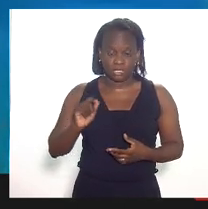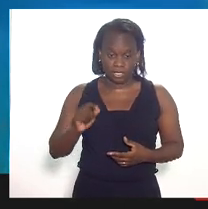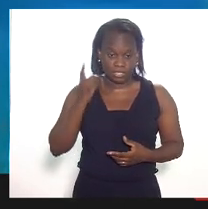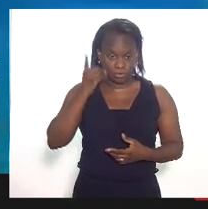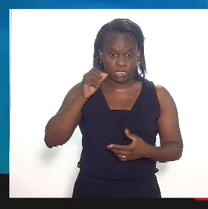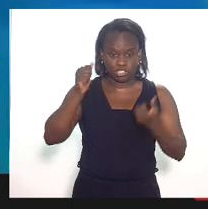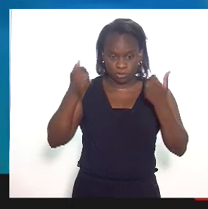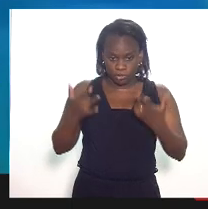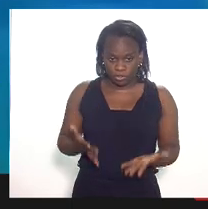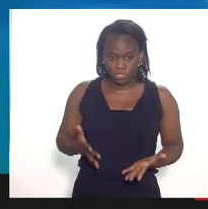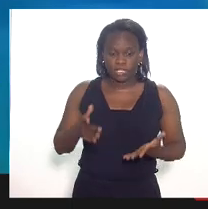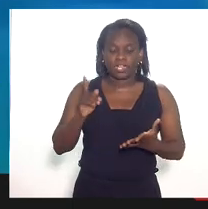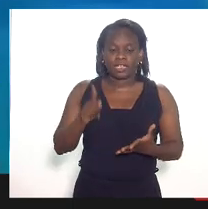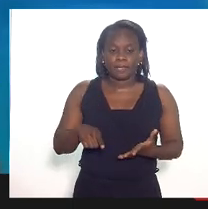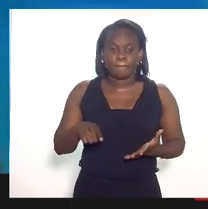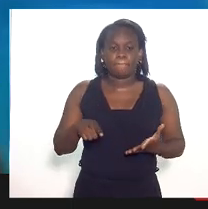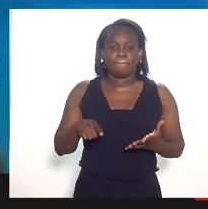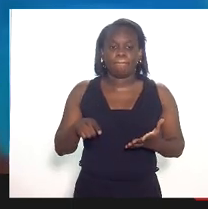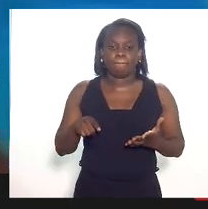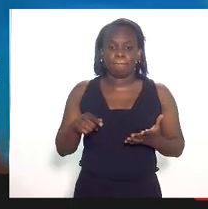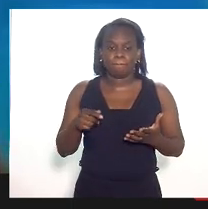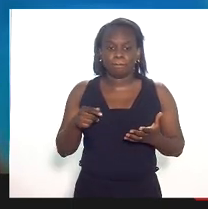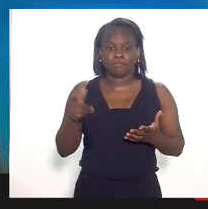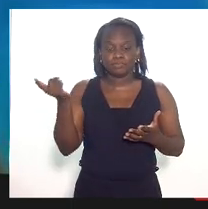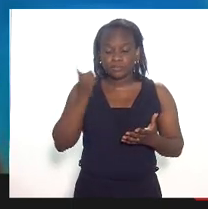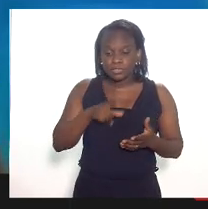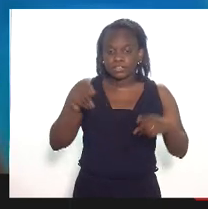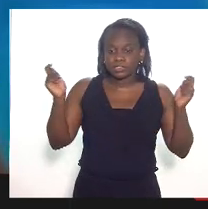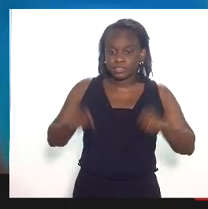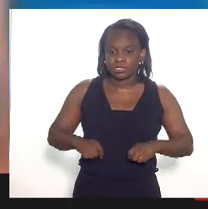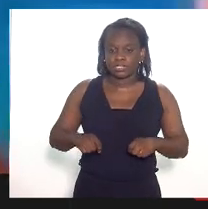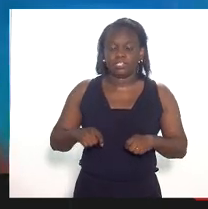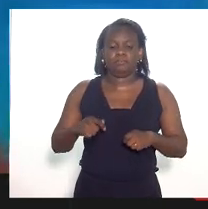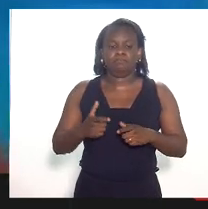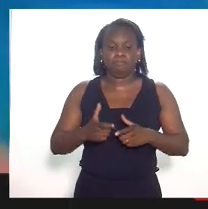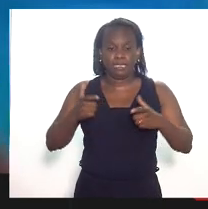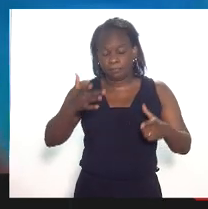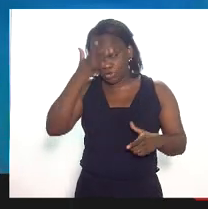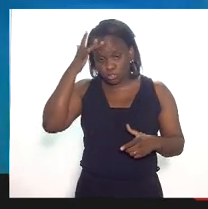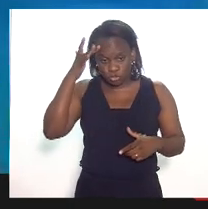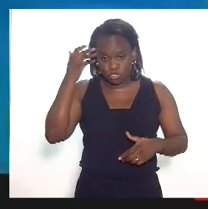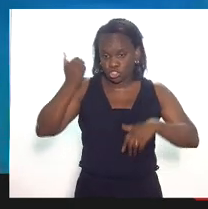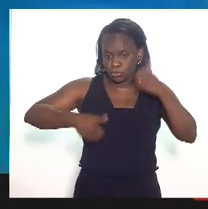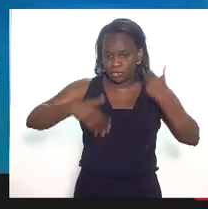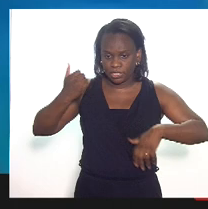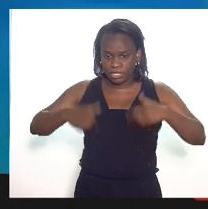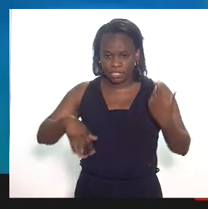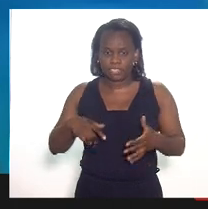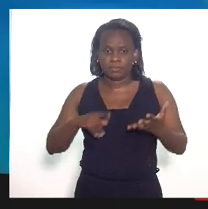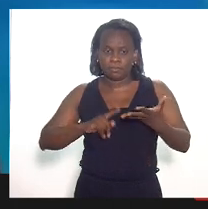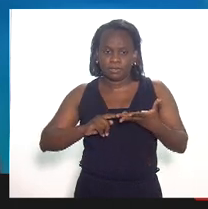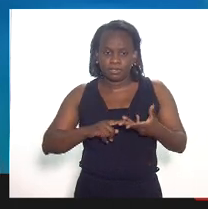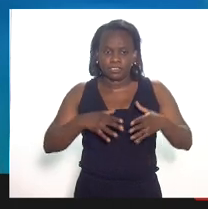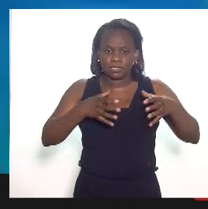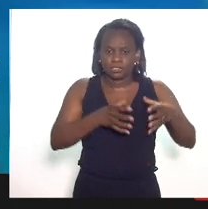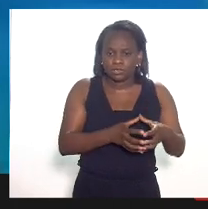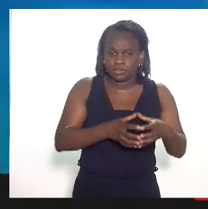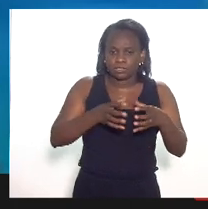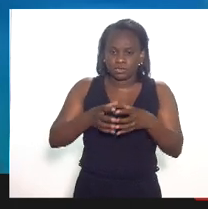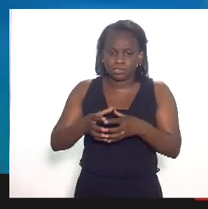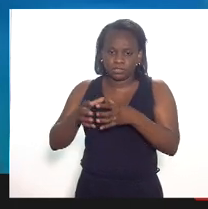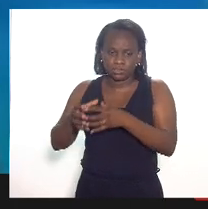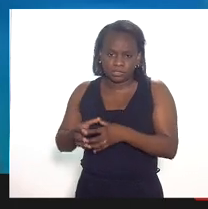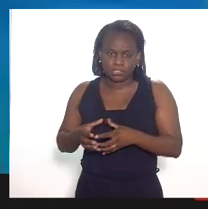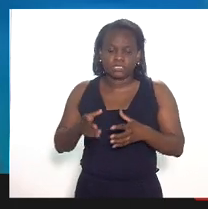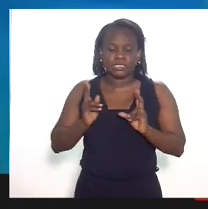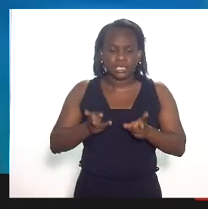deputada, a audiência é a gente colocar, para que possa ser possível o maior número de pessoas estarem falando, blocos de,